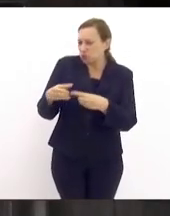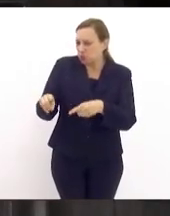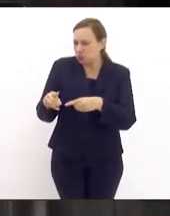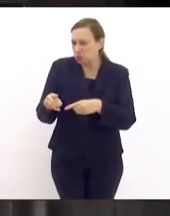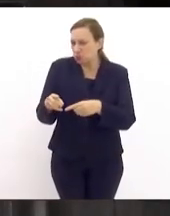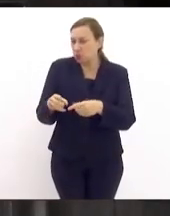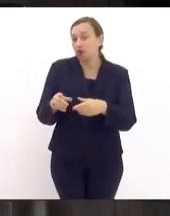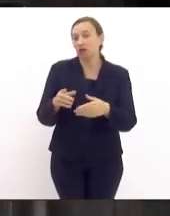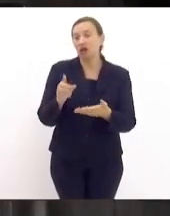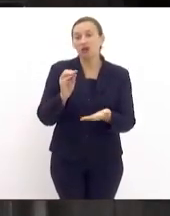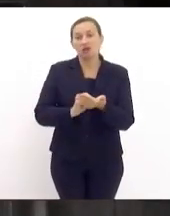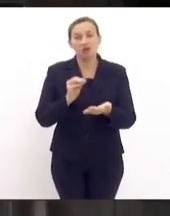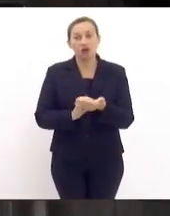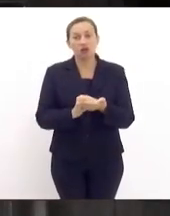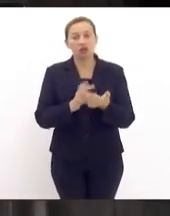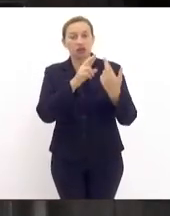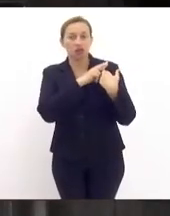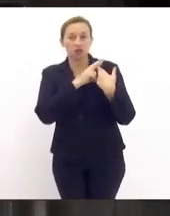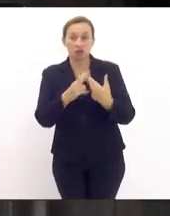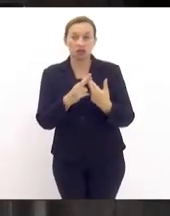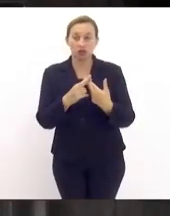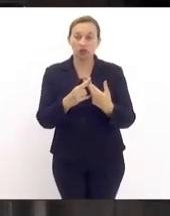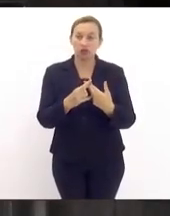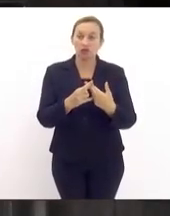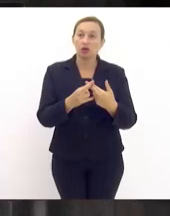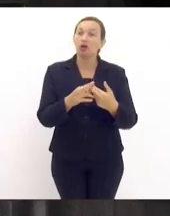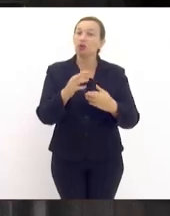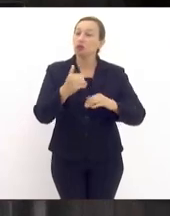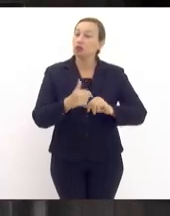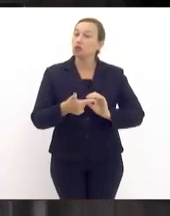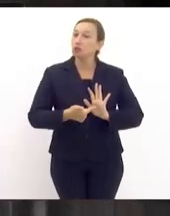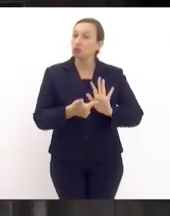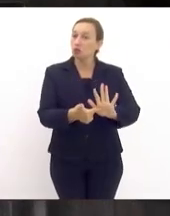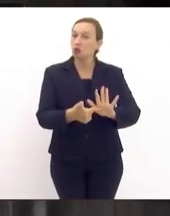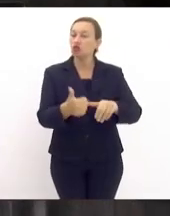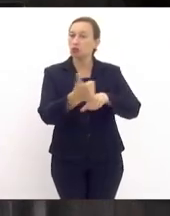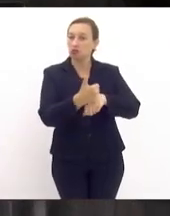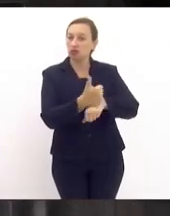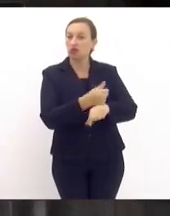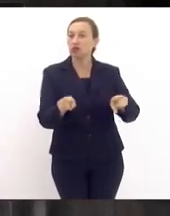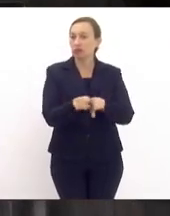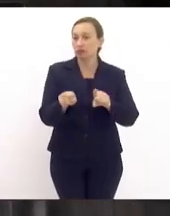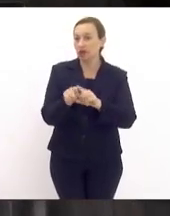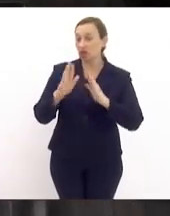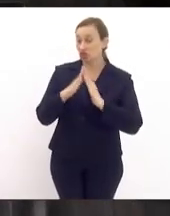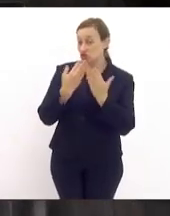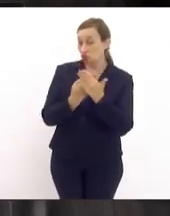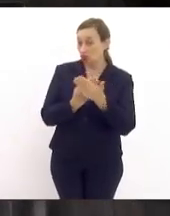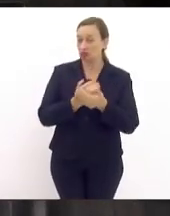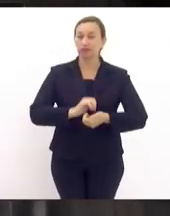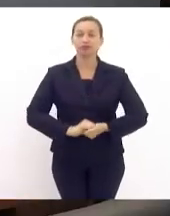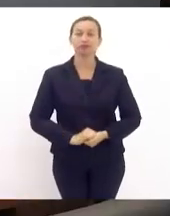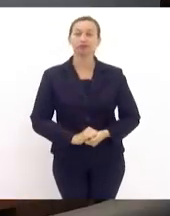com irresponsabilidade que expõe profissionais e as escolas.